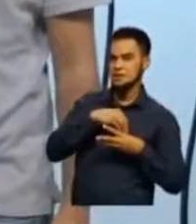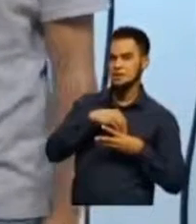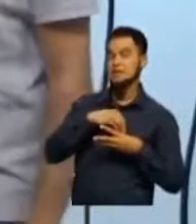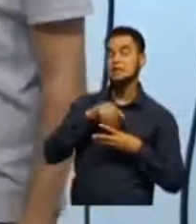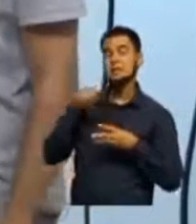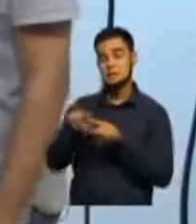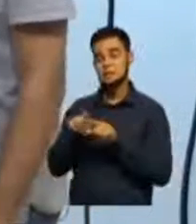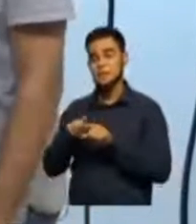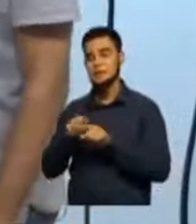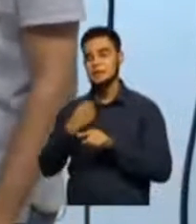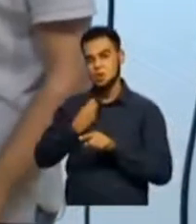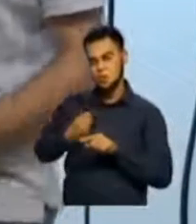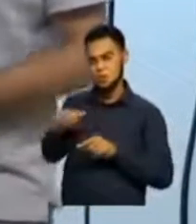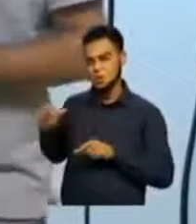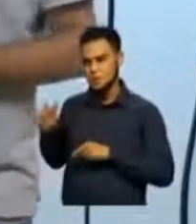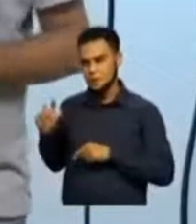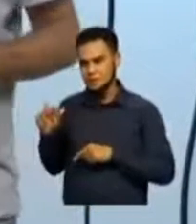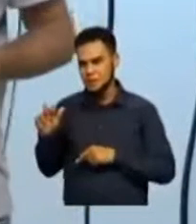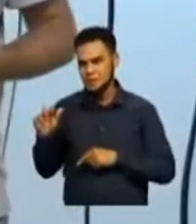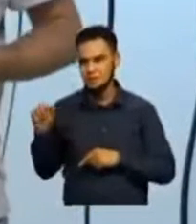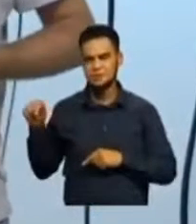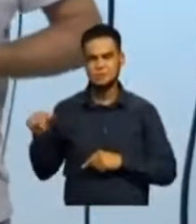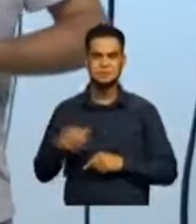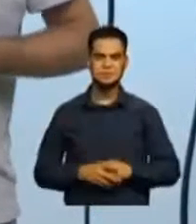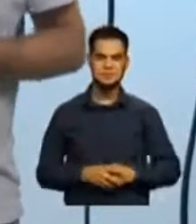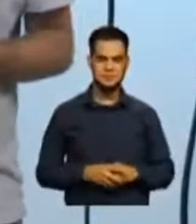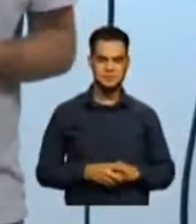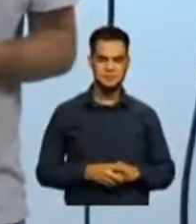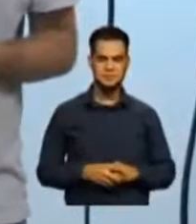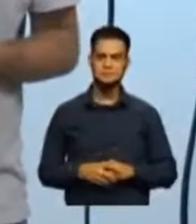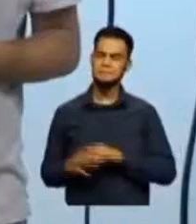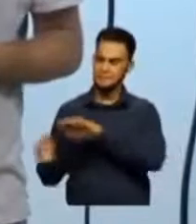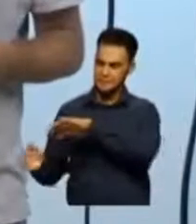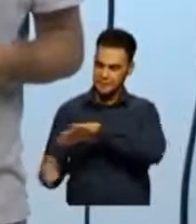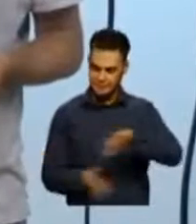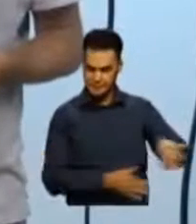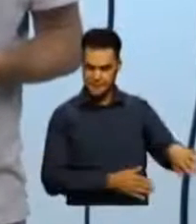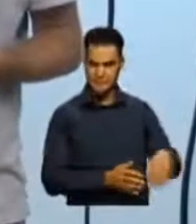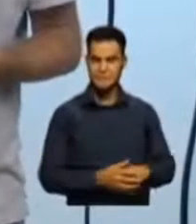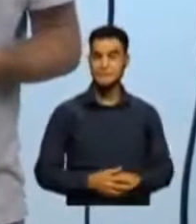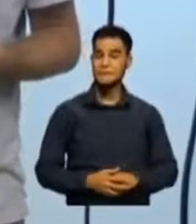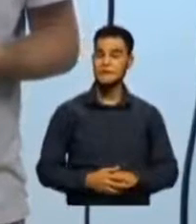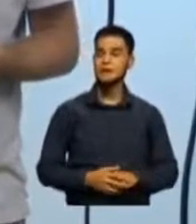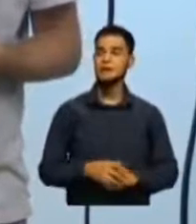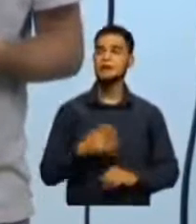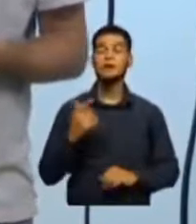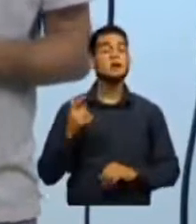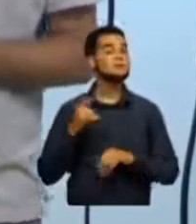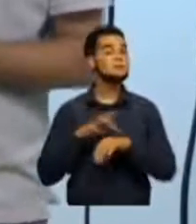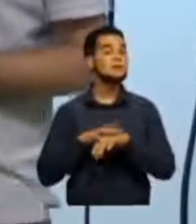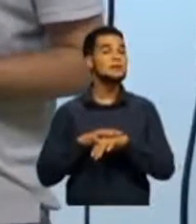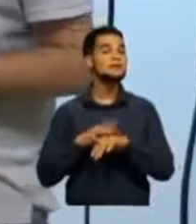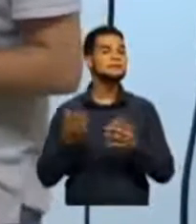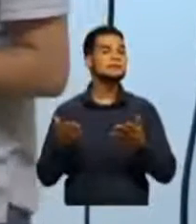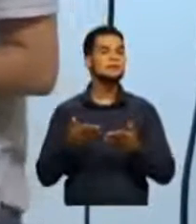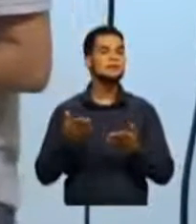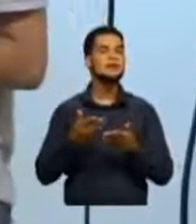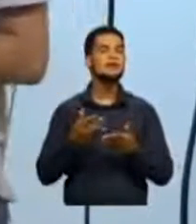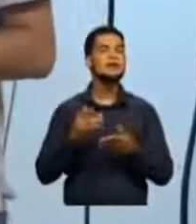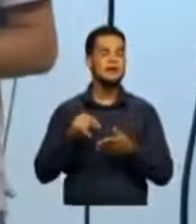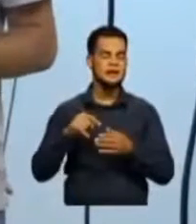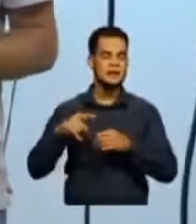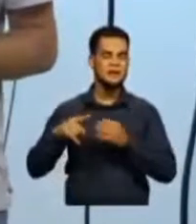do barbeiro. Nossa próxima doença é uma doença causada por um verme, por um animal, que é